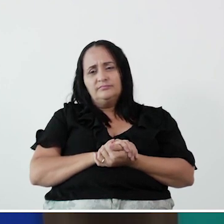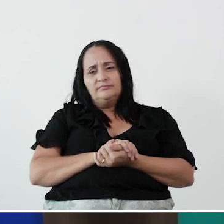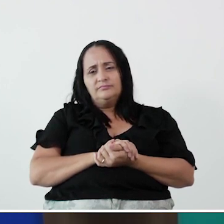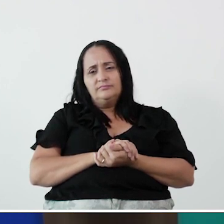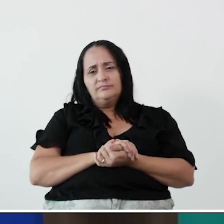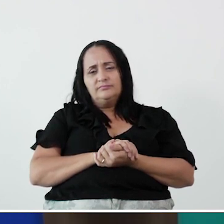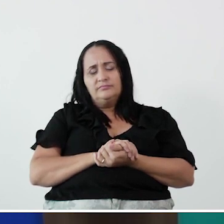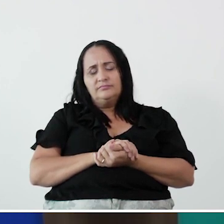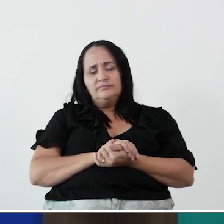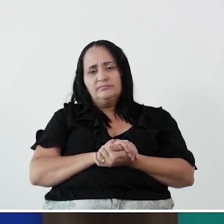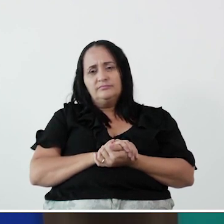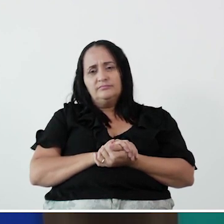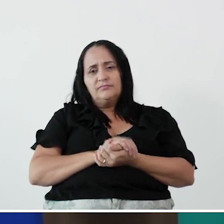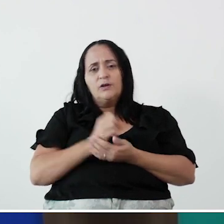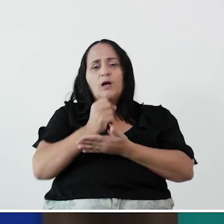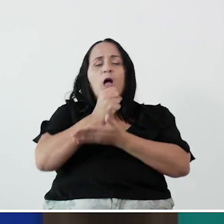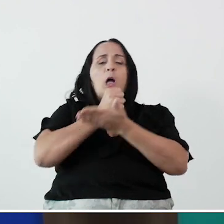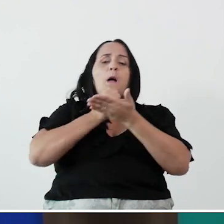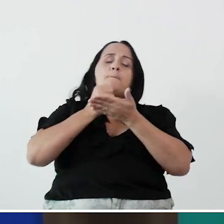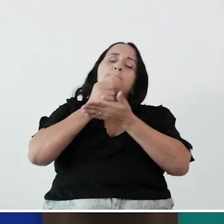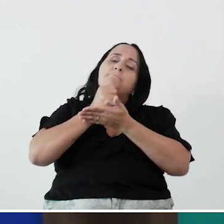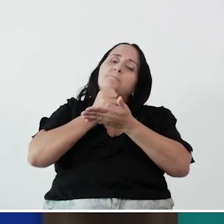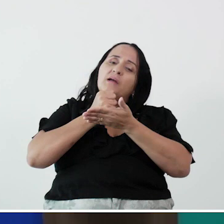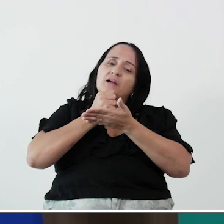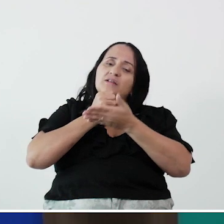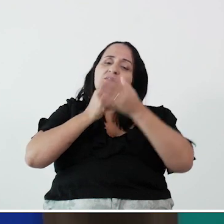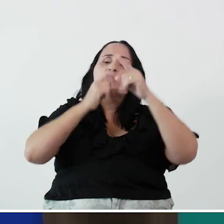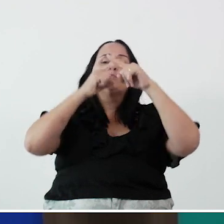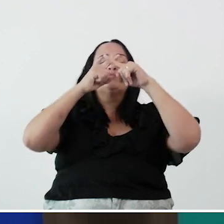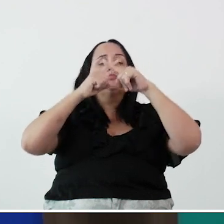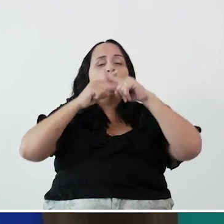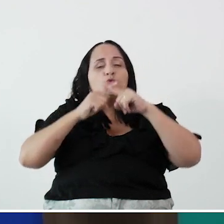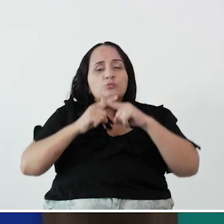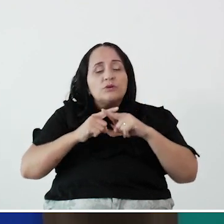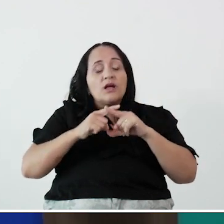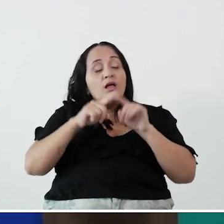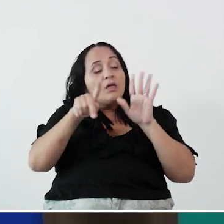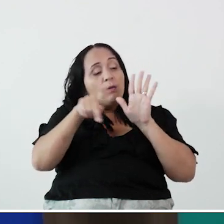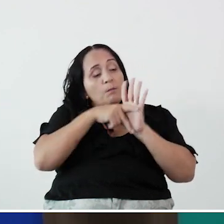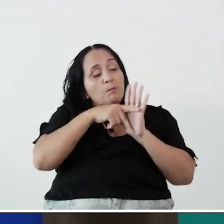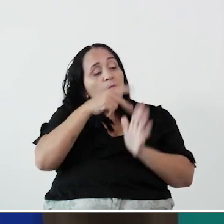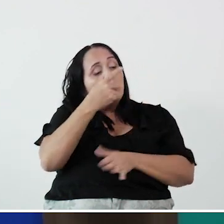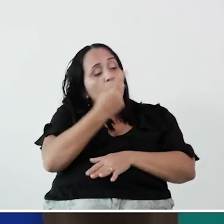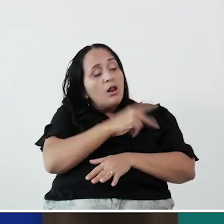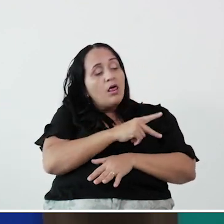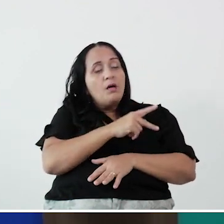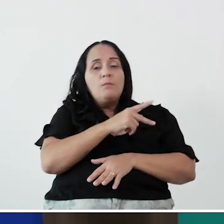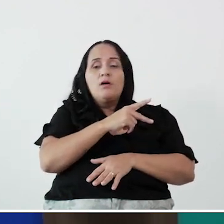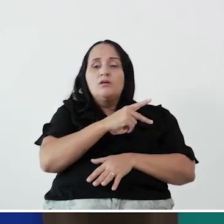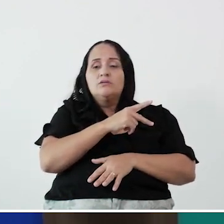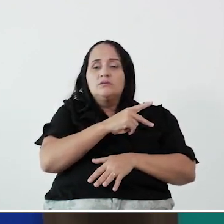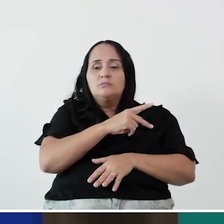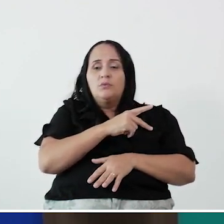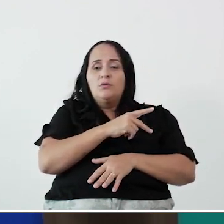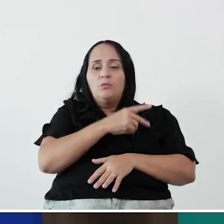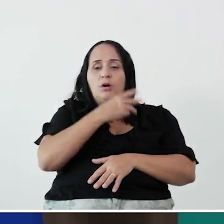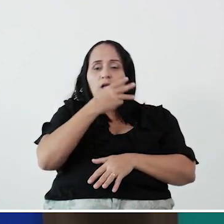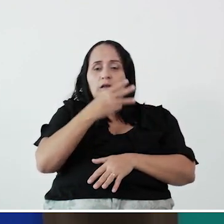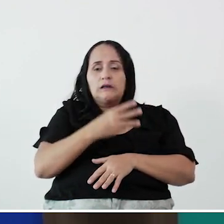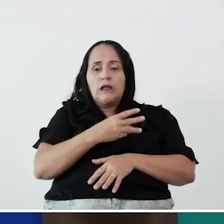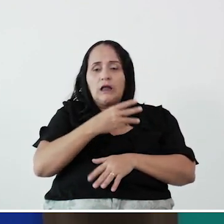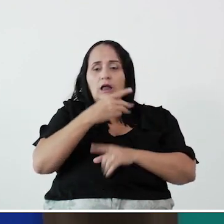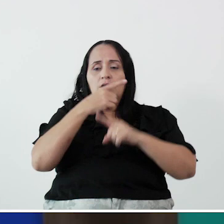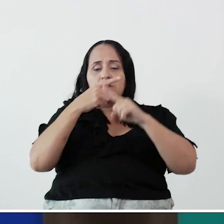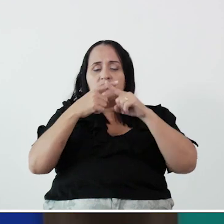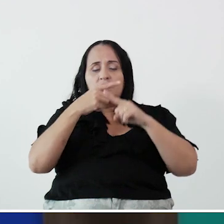com isso. É a base multiplicada por ela mesma 3 vezes. Então, observe aqui